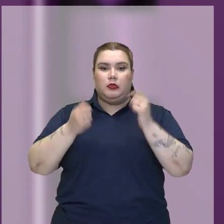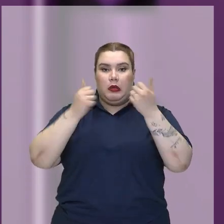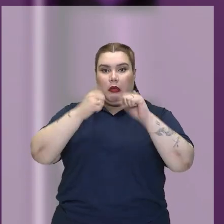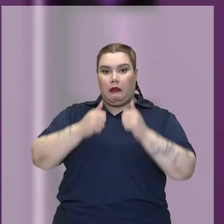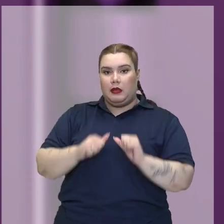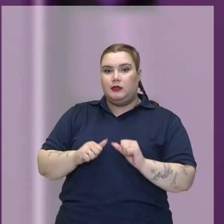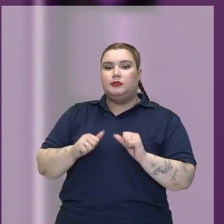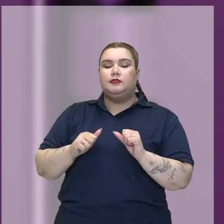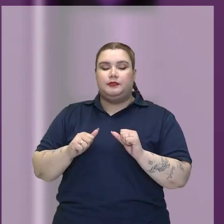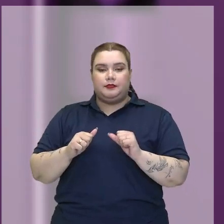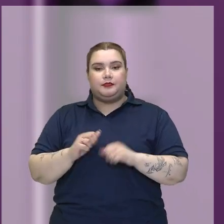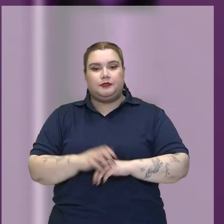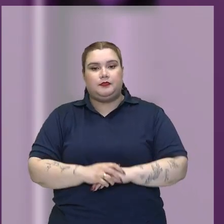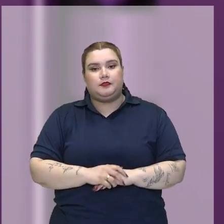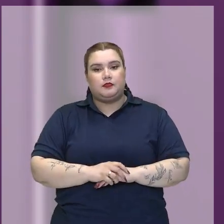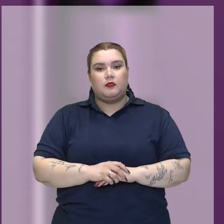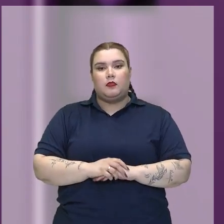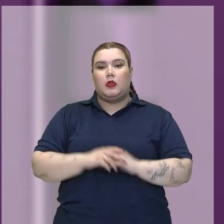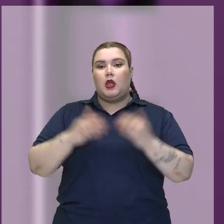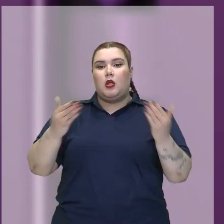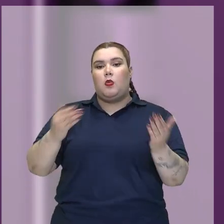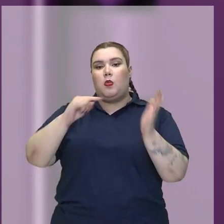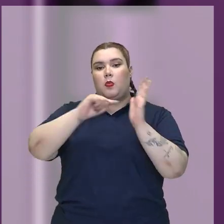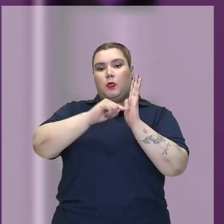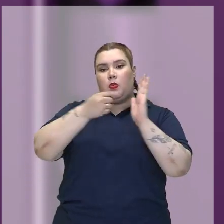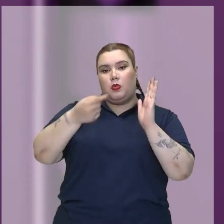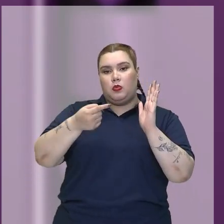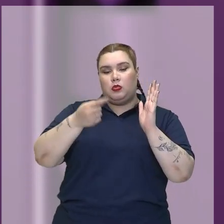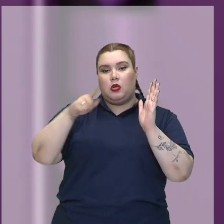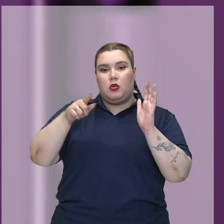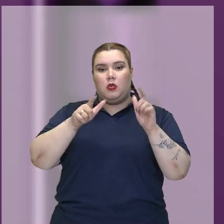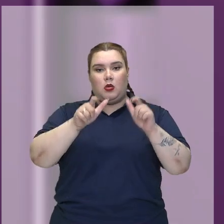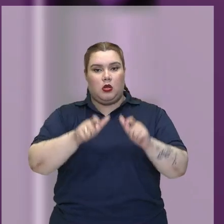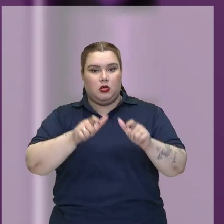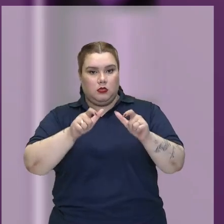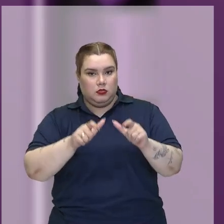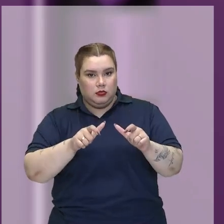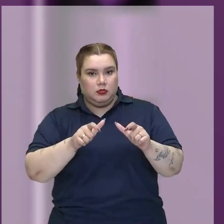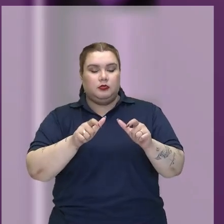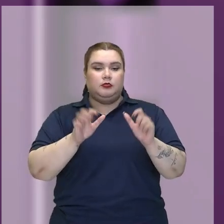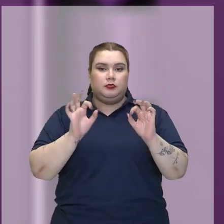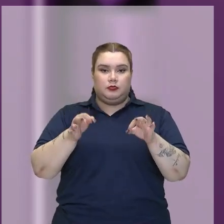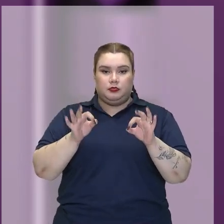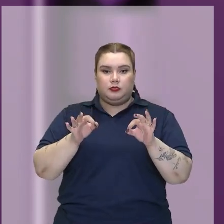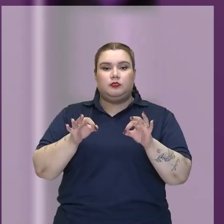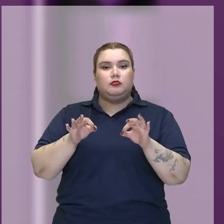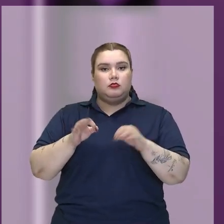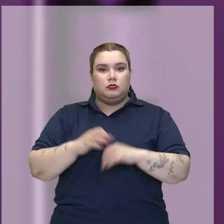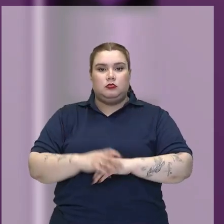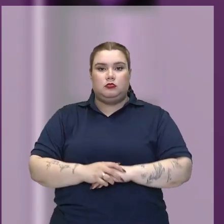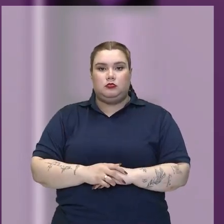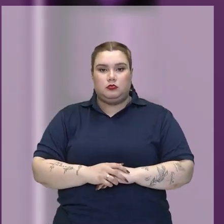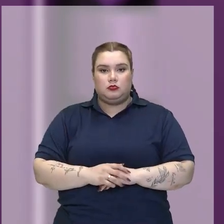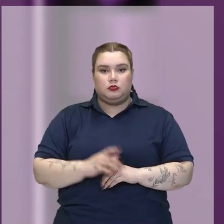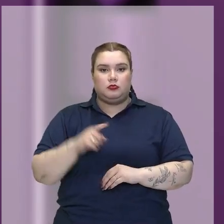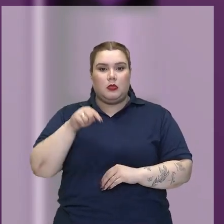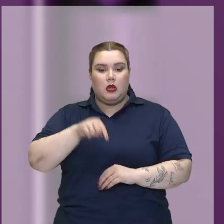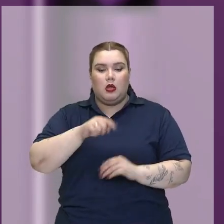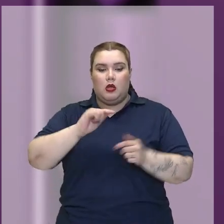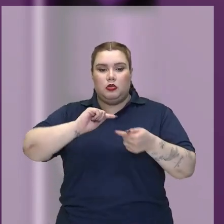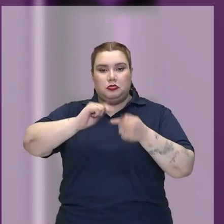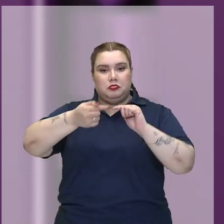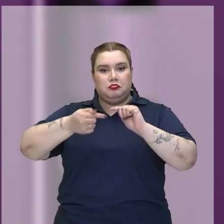também. Quando a gente fala, então, em ponto, é uma posição, tá? Uma posição ali em que as dimensões a